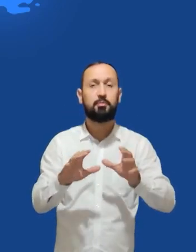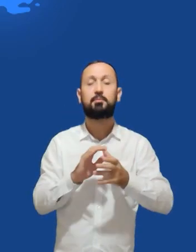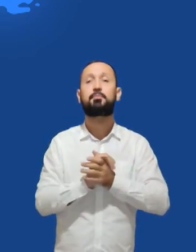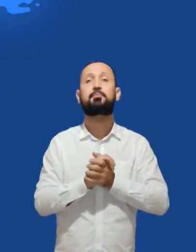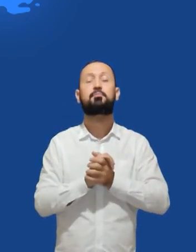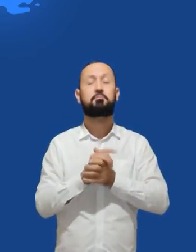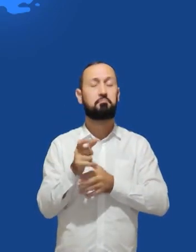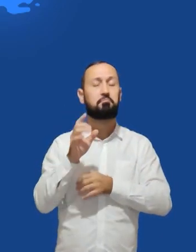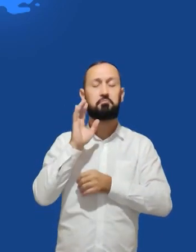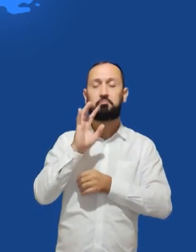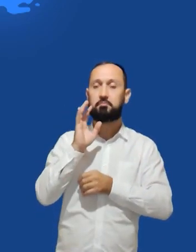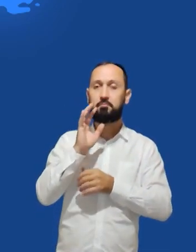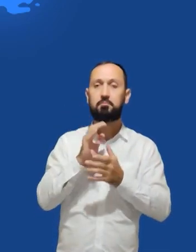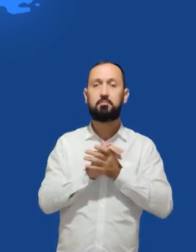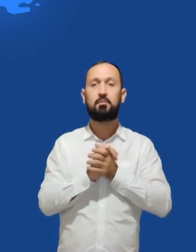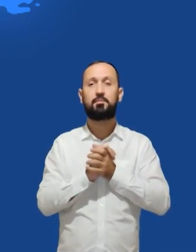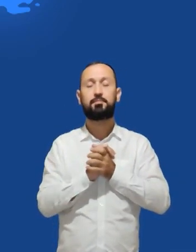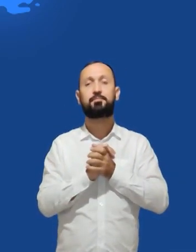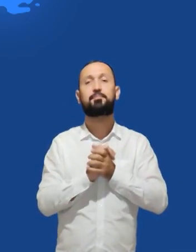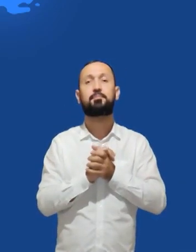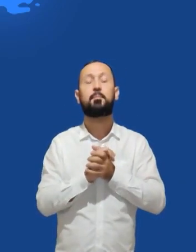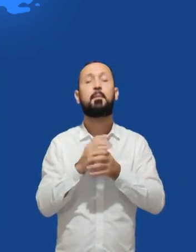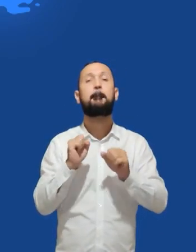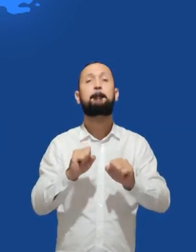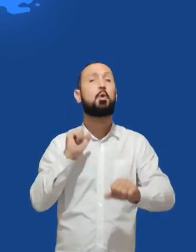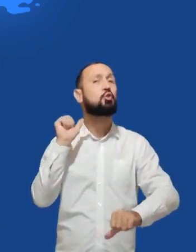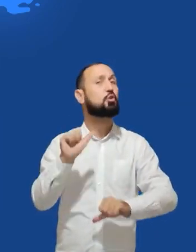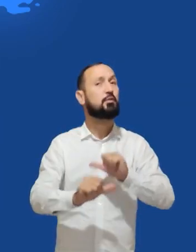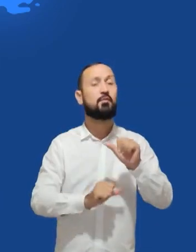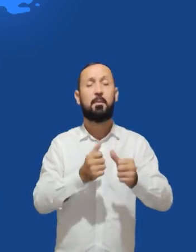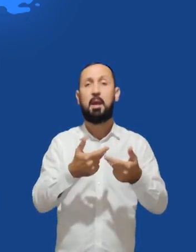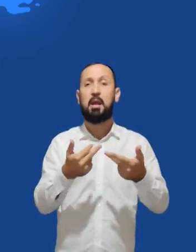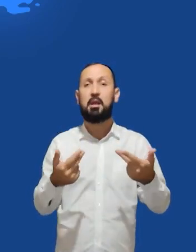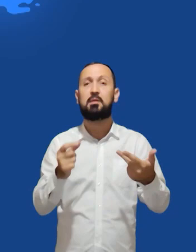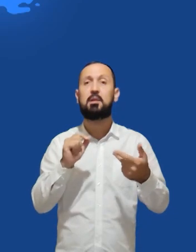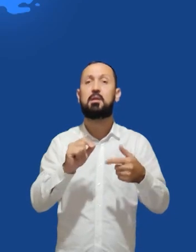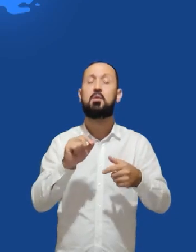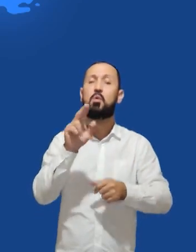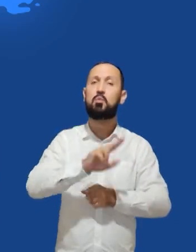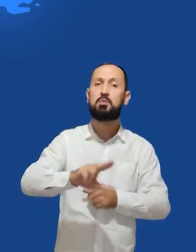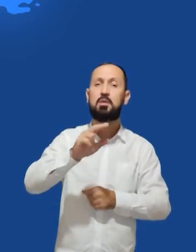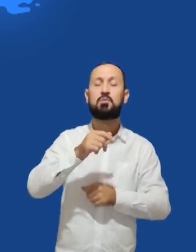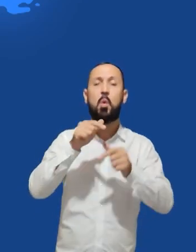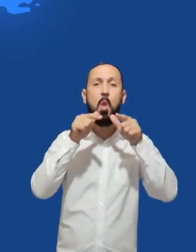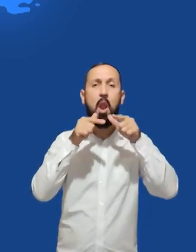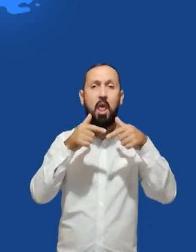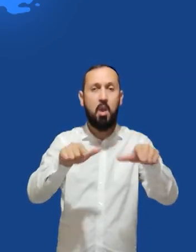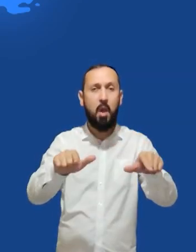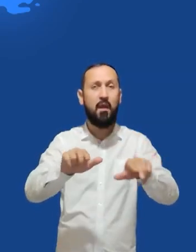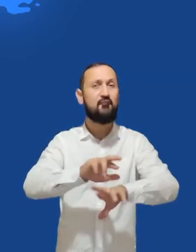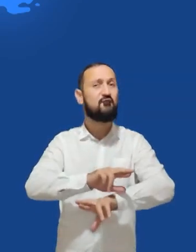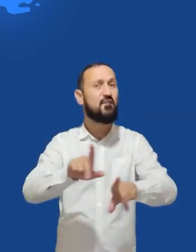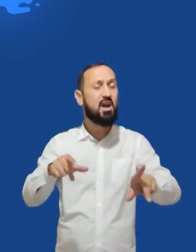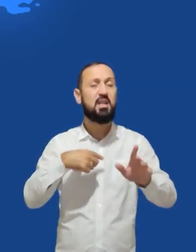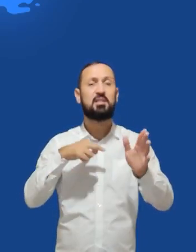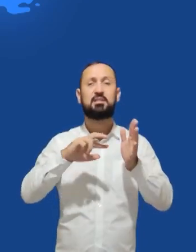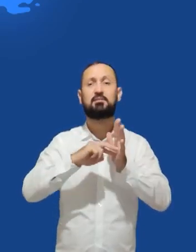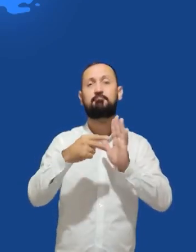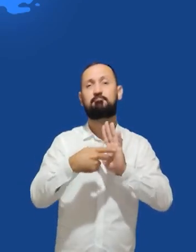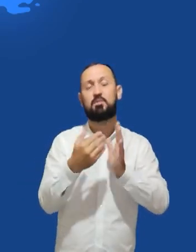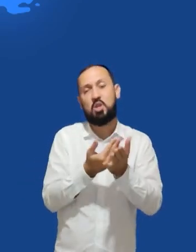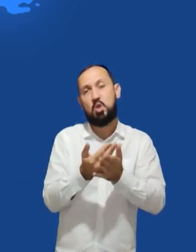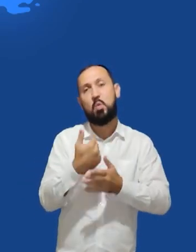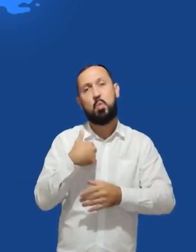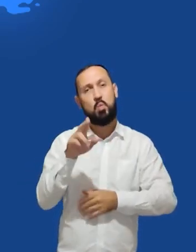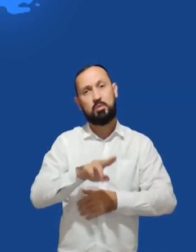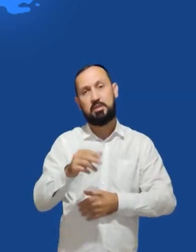quer mexer com isso, entendeu? Então, legal. Você pode transformar muita coisa, trabalhar com várias linguagens,